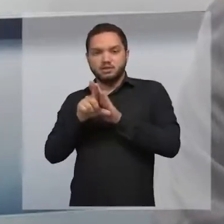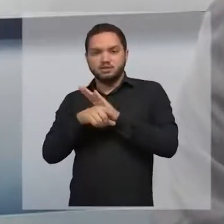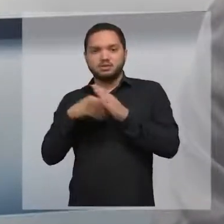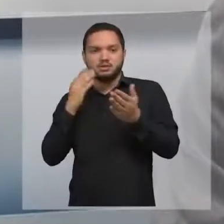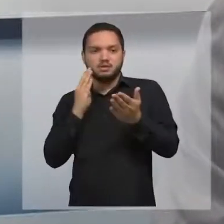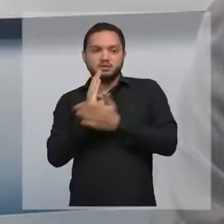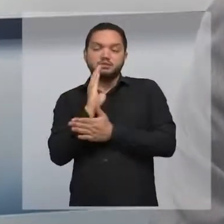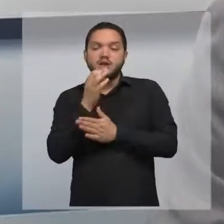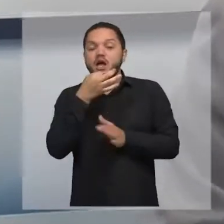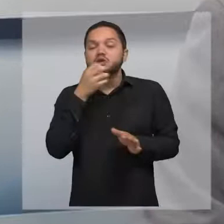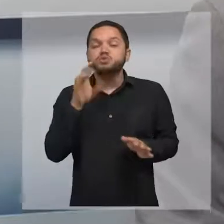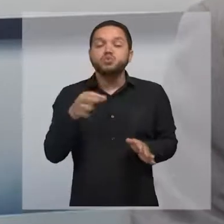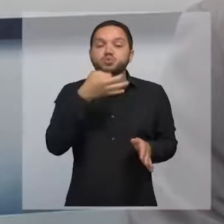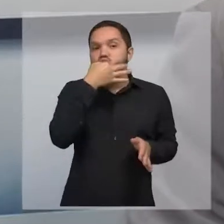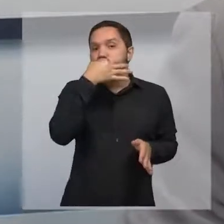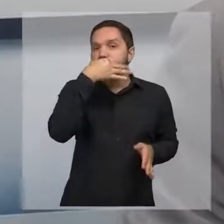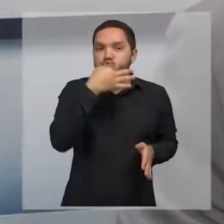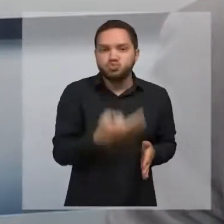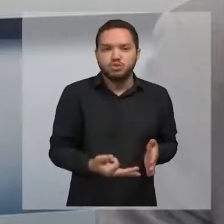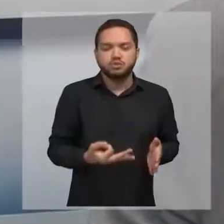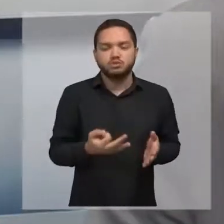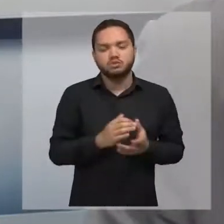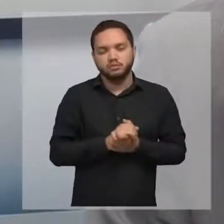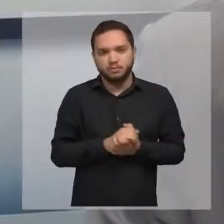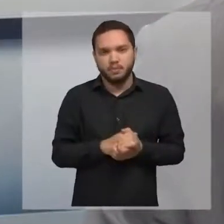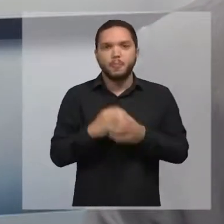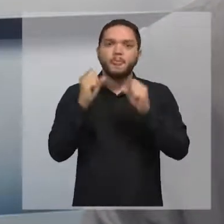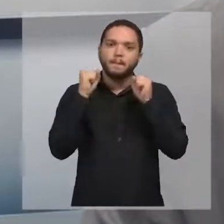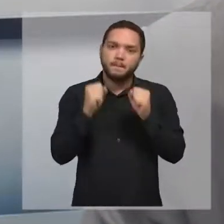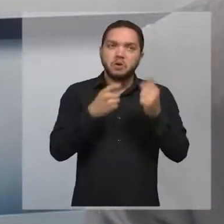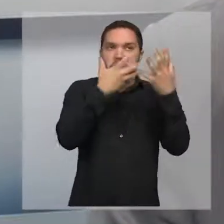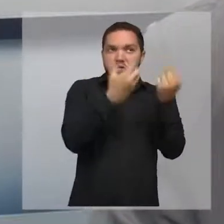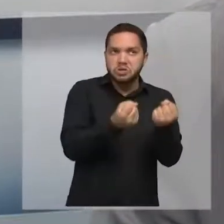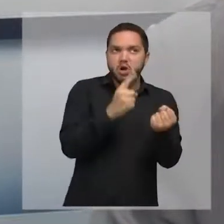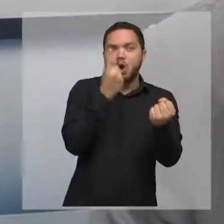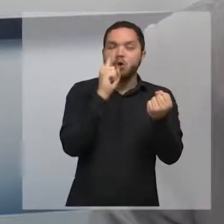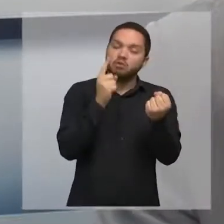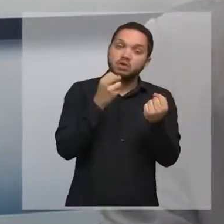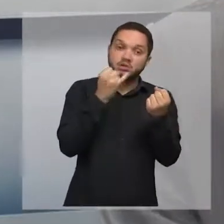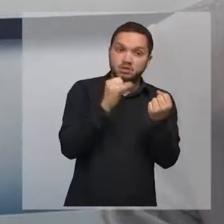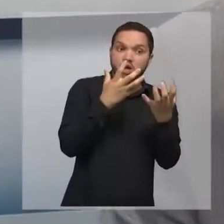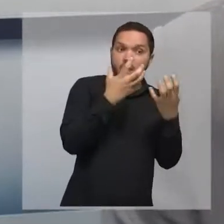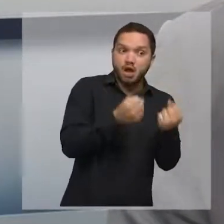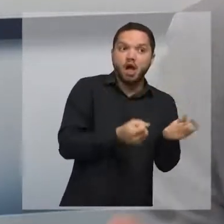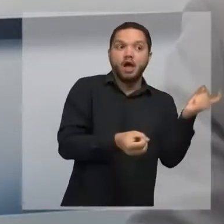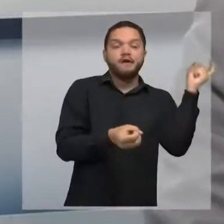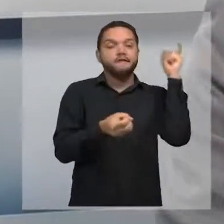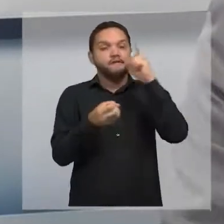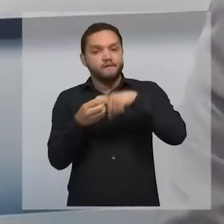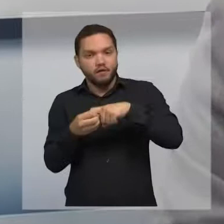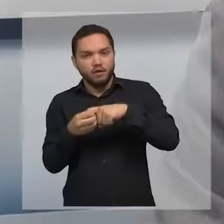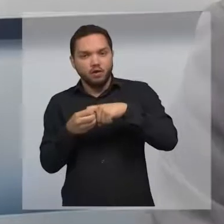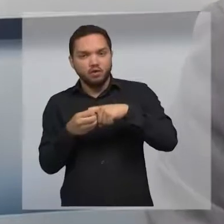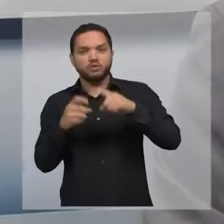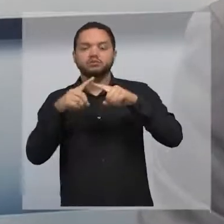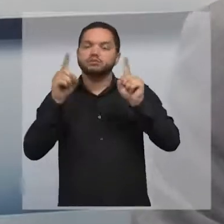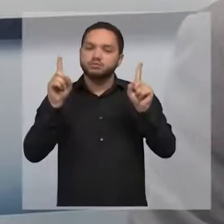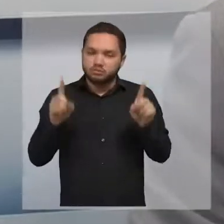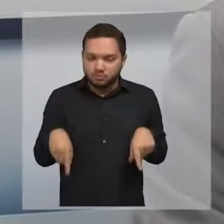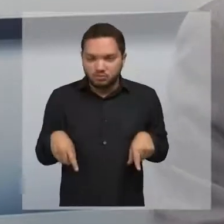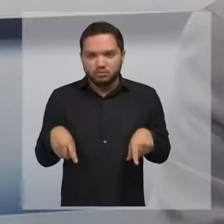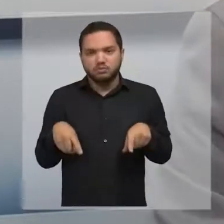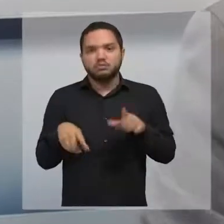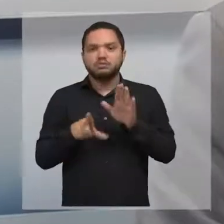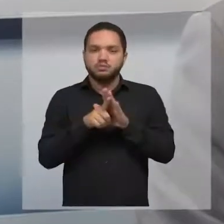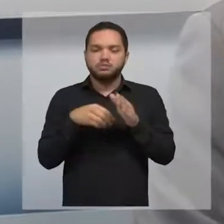Legislativo aprovasse uma sugestão para o Poder Executivo, que pode acatar ou não. Se acatar, envia de volta em forma de